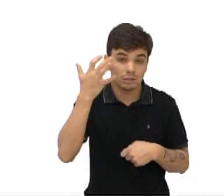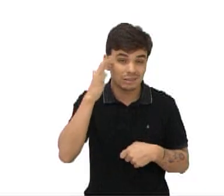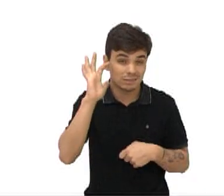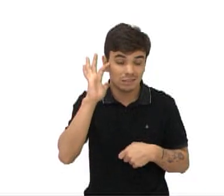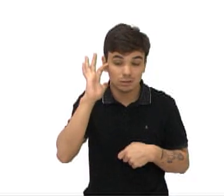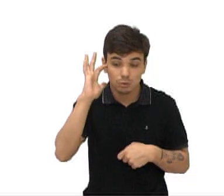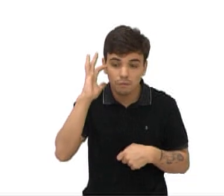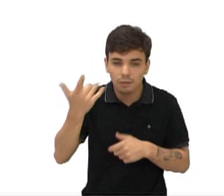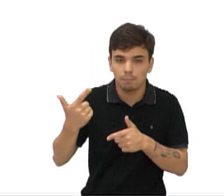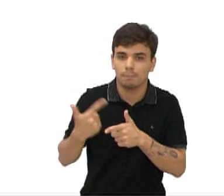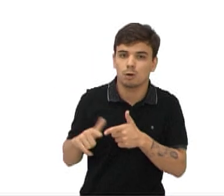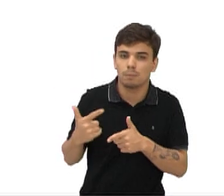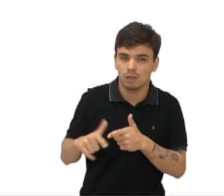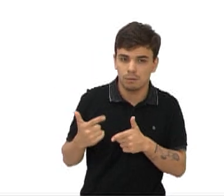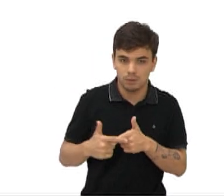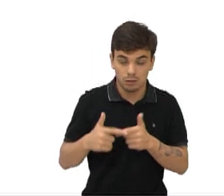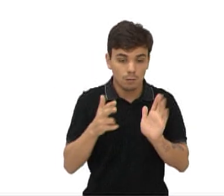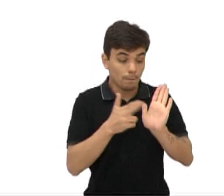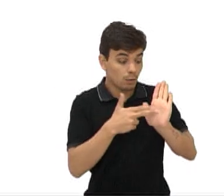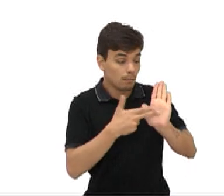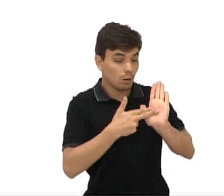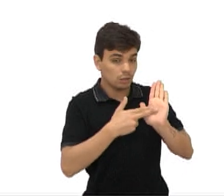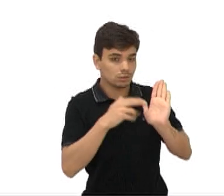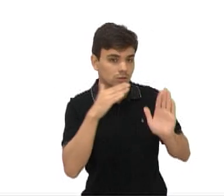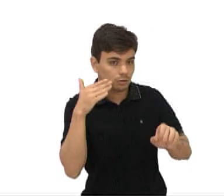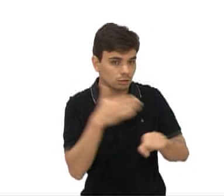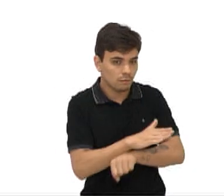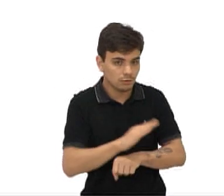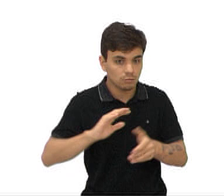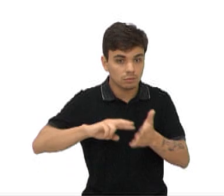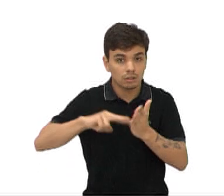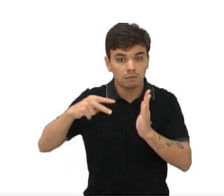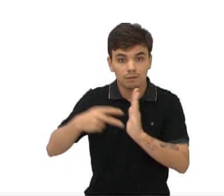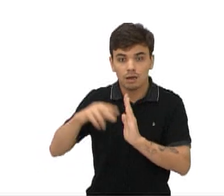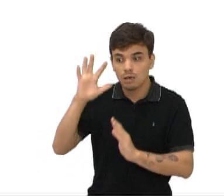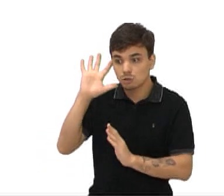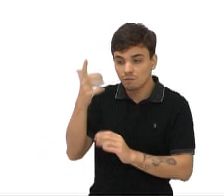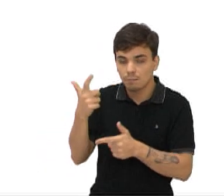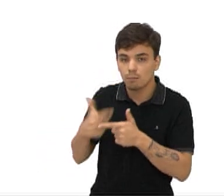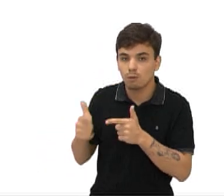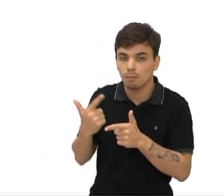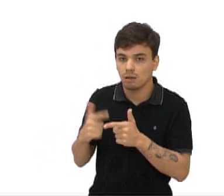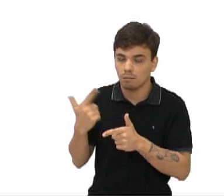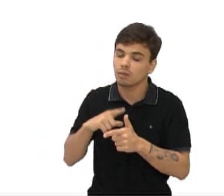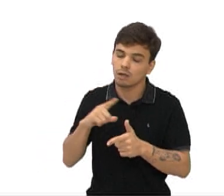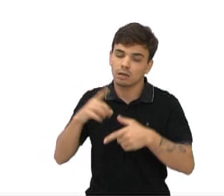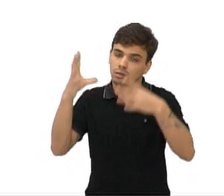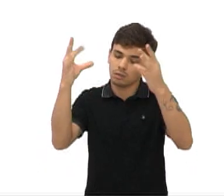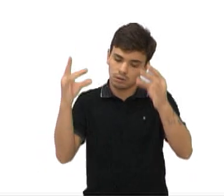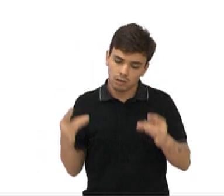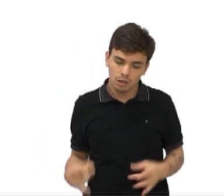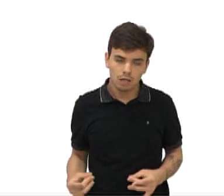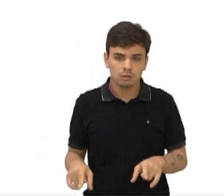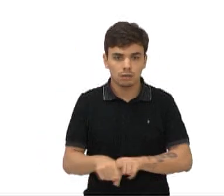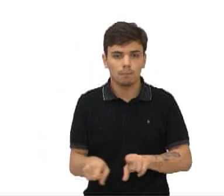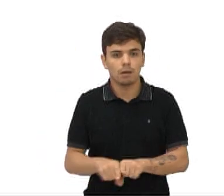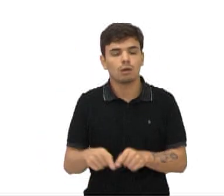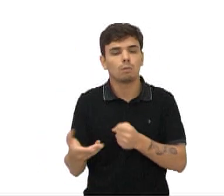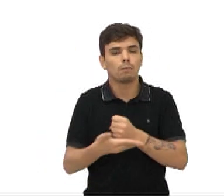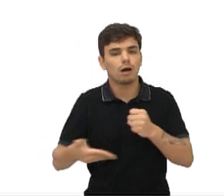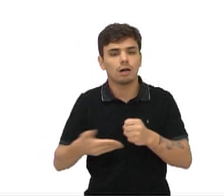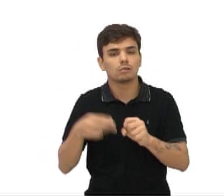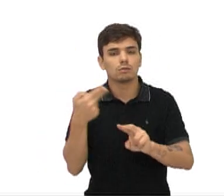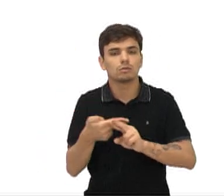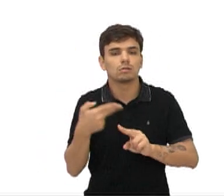Então, elabore essa proposta de intervenção bem detalhada, ao máximo possível, tá? com base nos argumentos que você